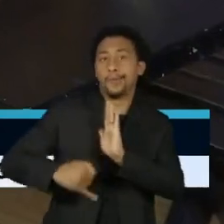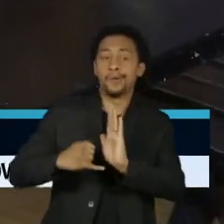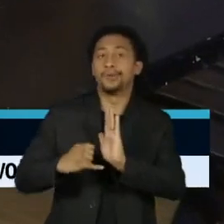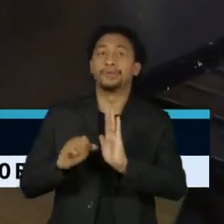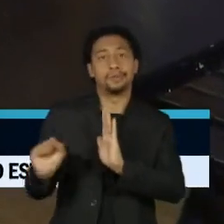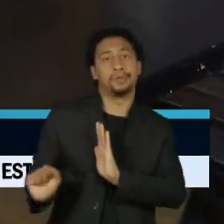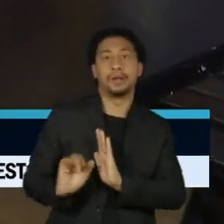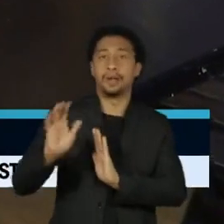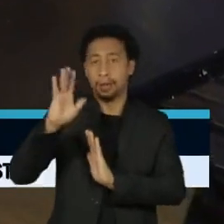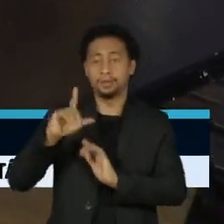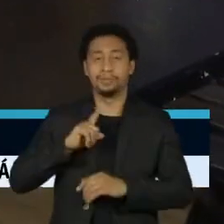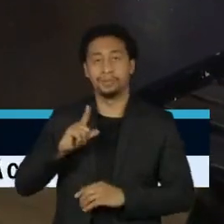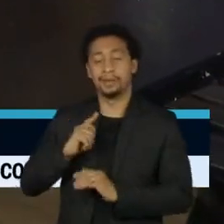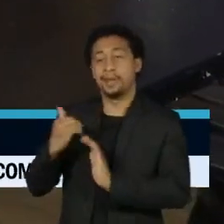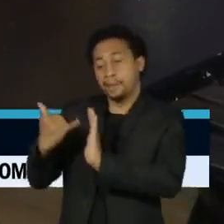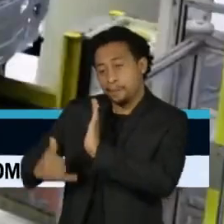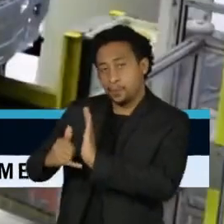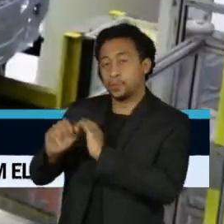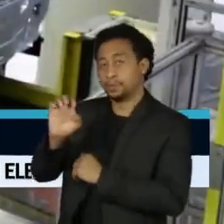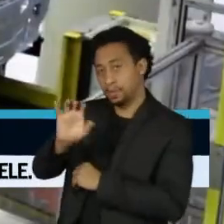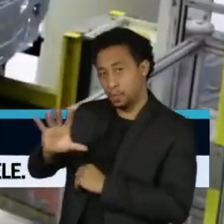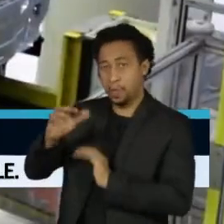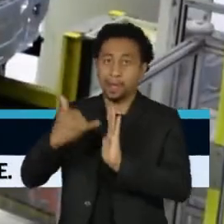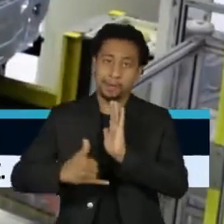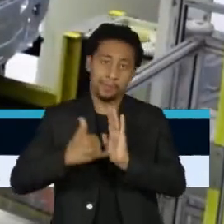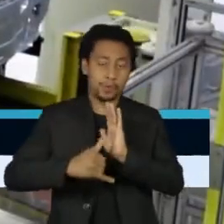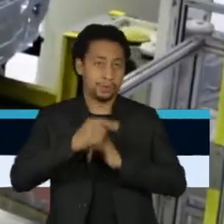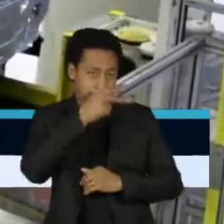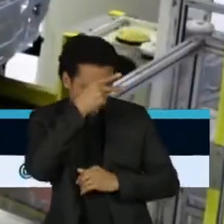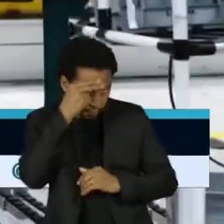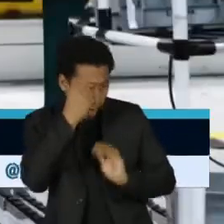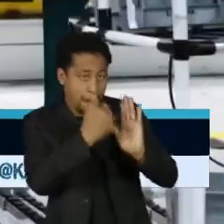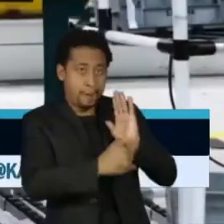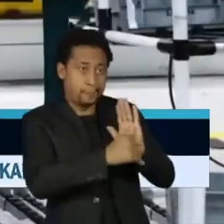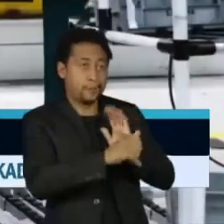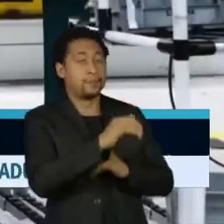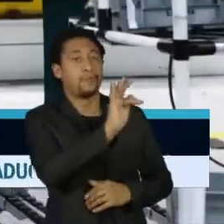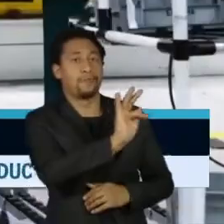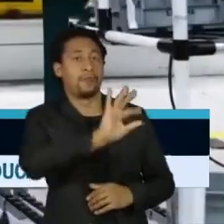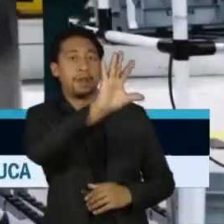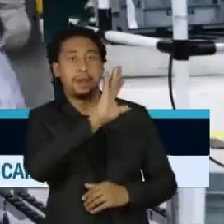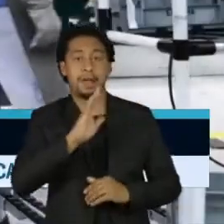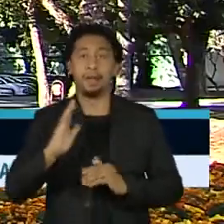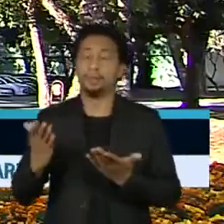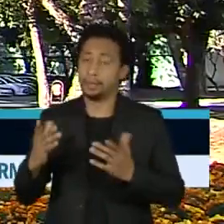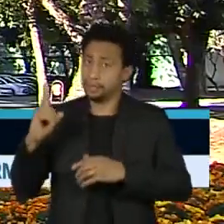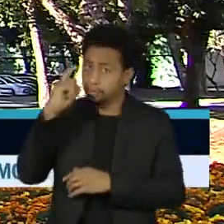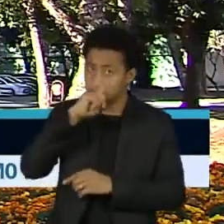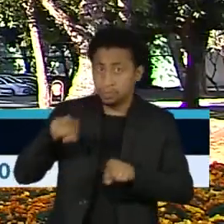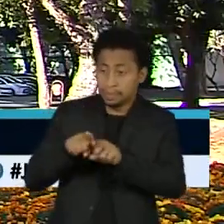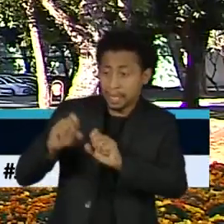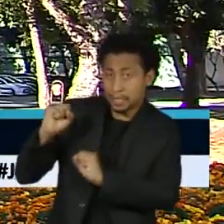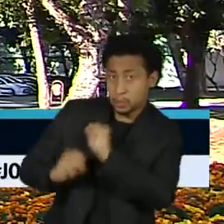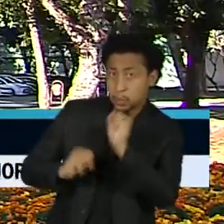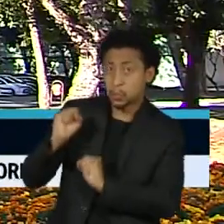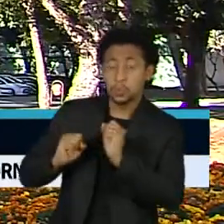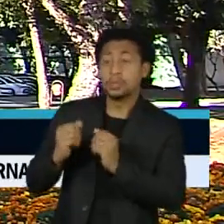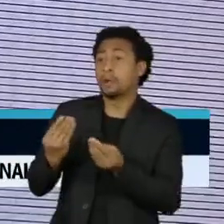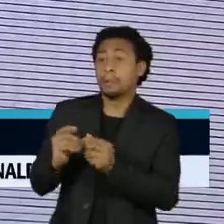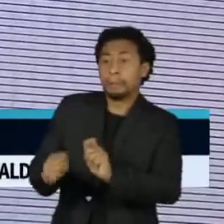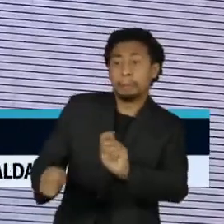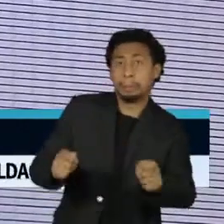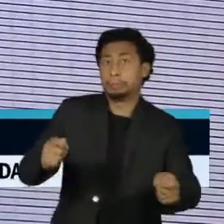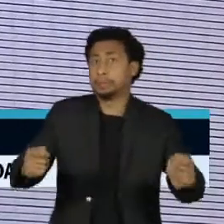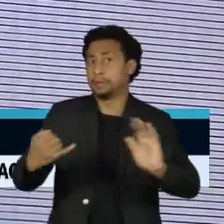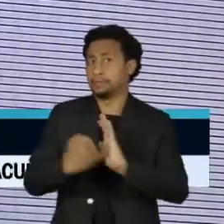regimes municipais, estaduais e federais. Os tributos também variam de acordo com o setor que a indústria opera. Em anos recentes, os